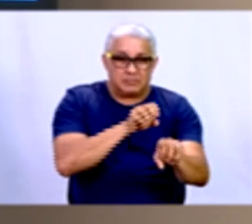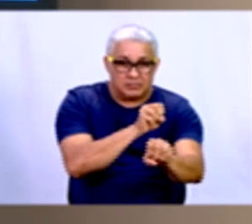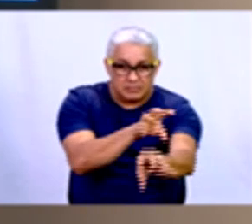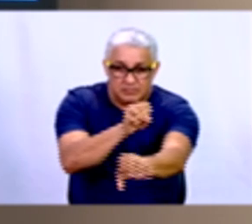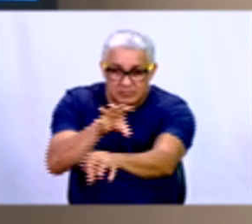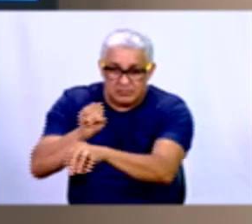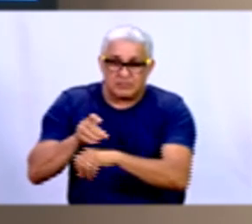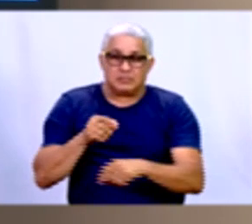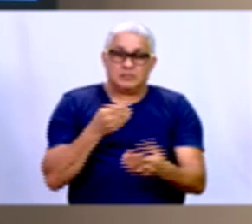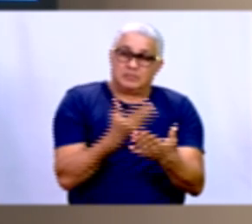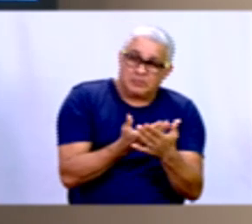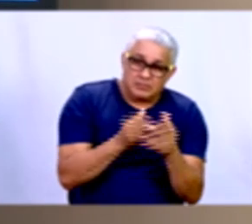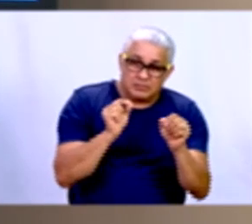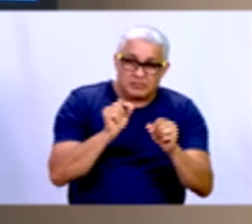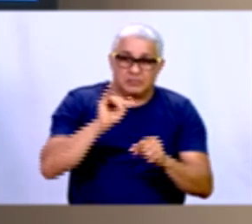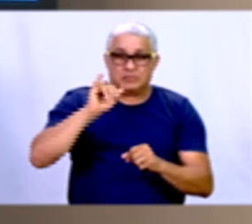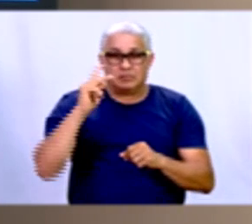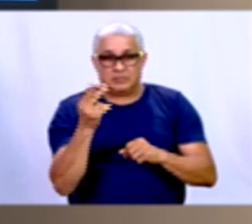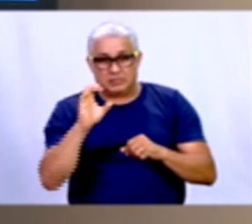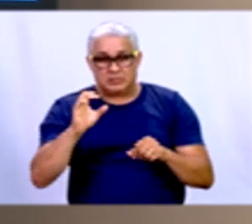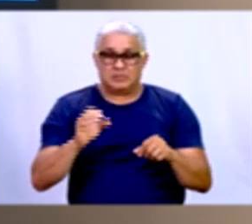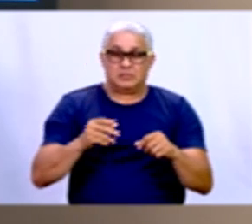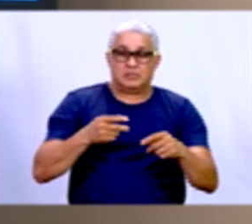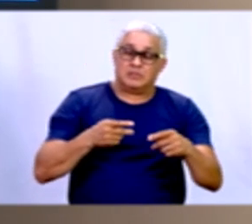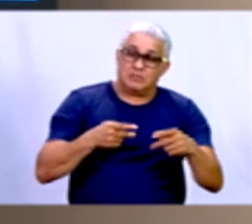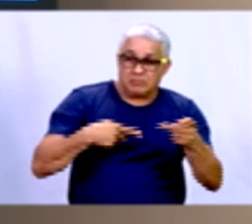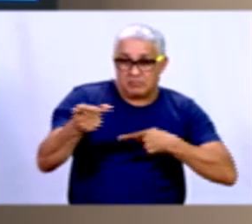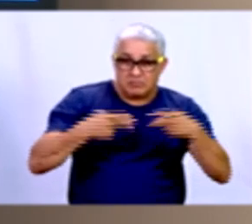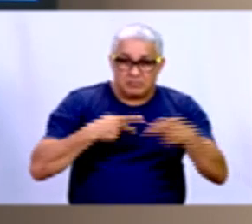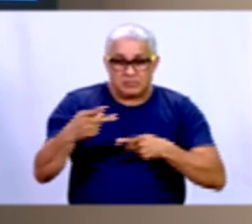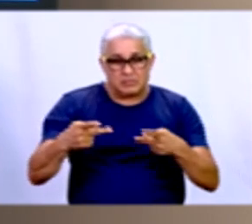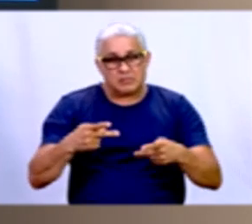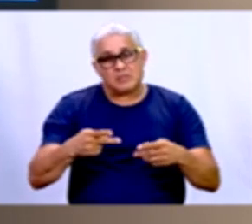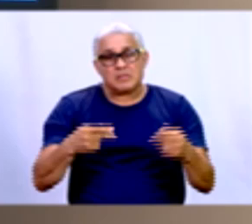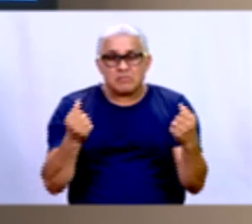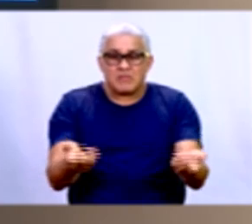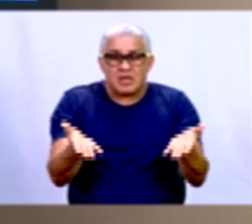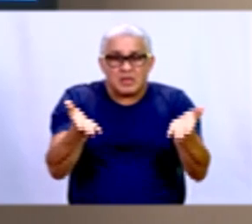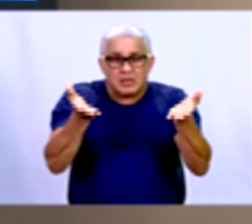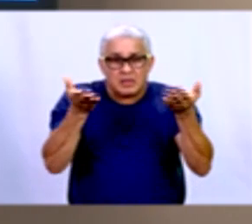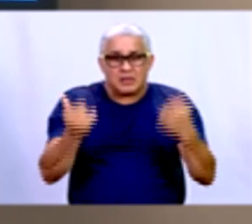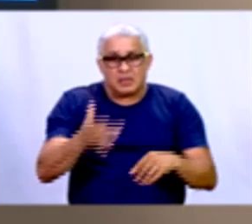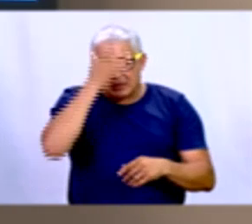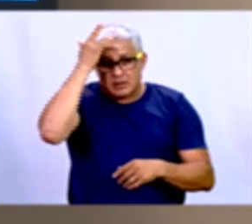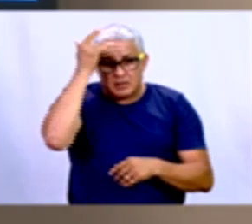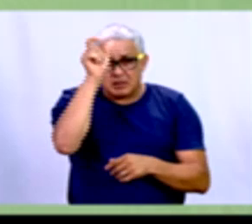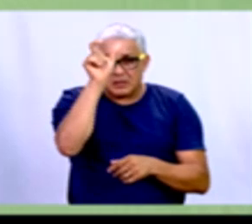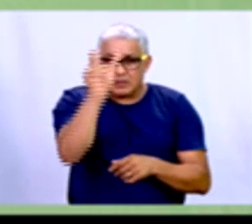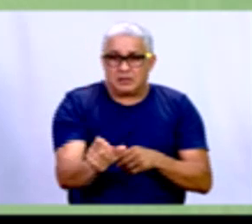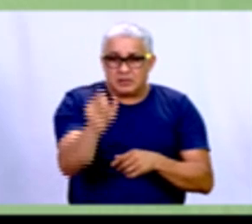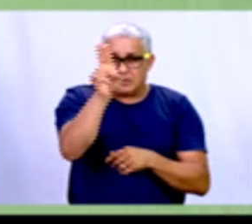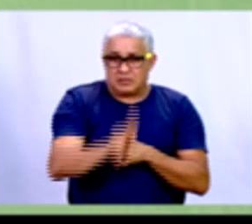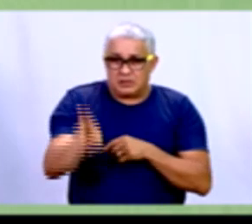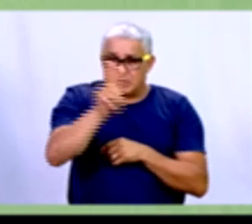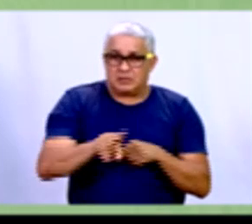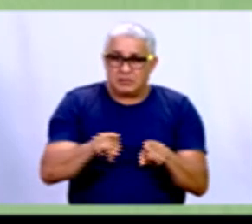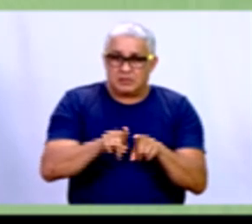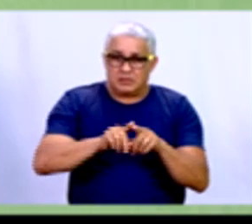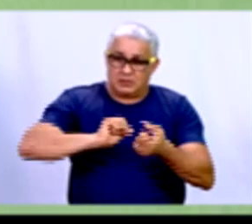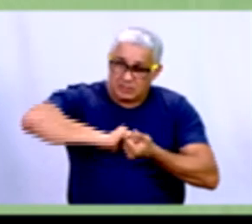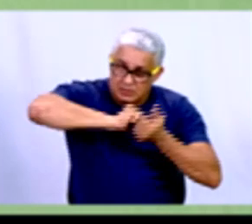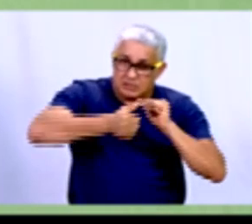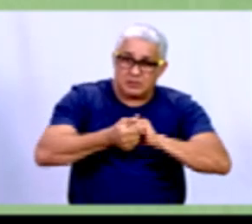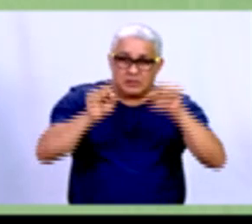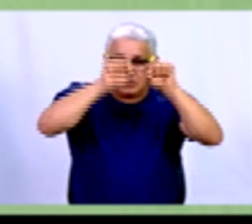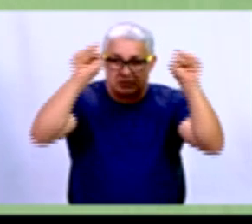com o objetivo de fazer projetos mais agradáveis para os nossos usuários. Tá? Adequa sistemas às